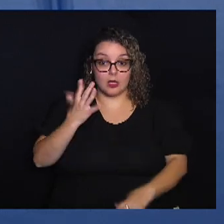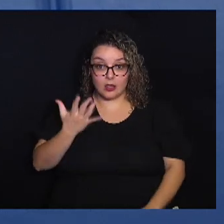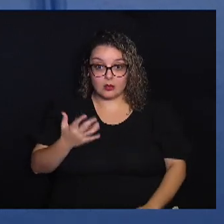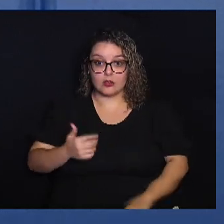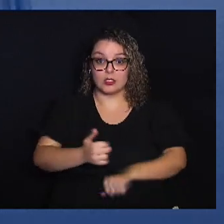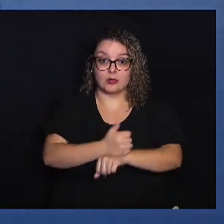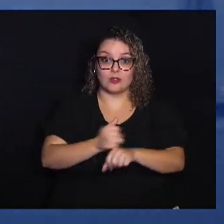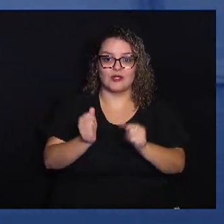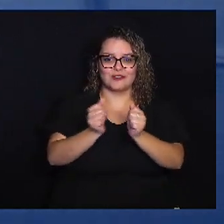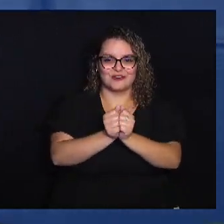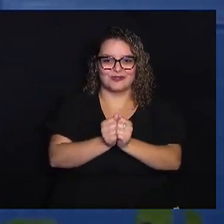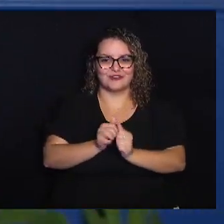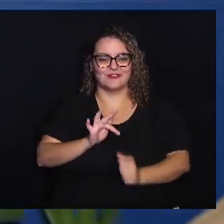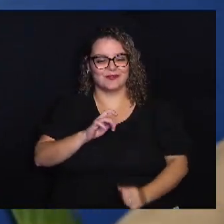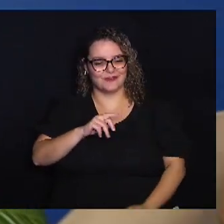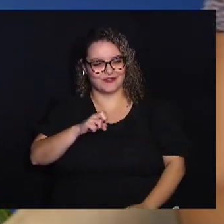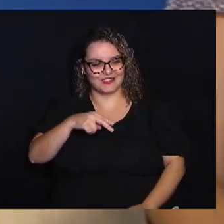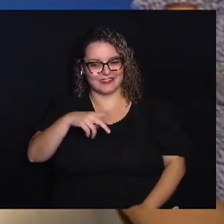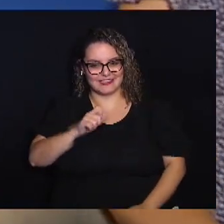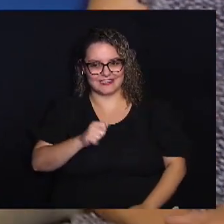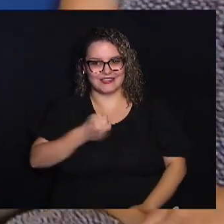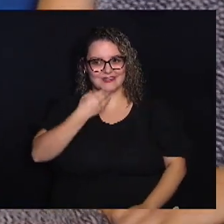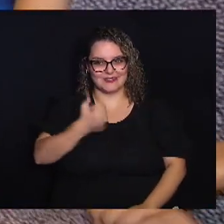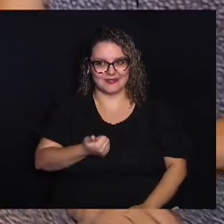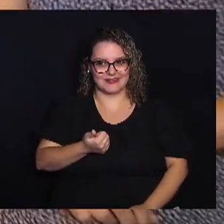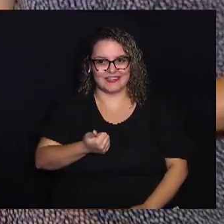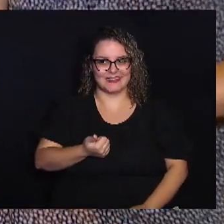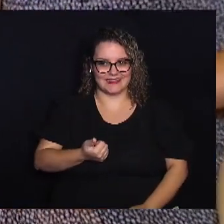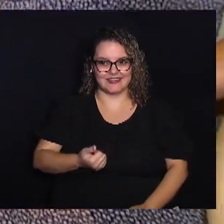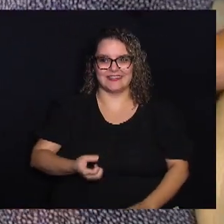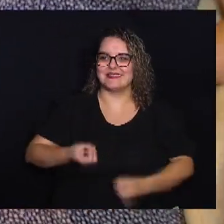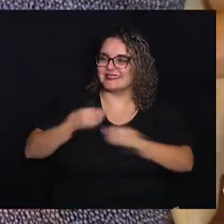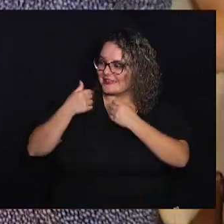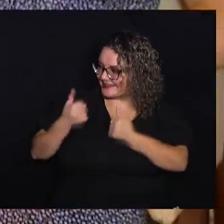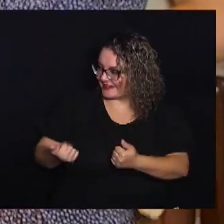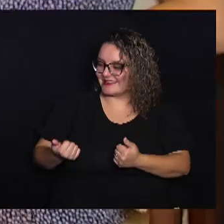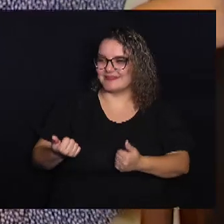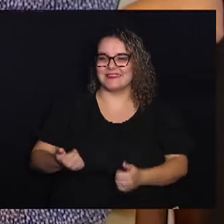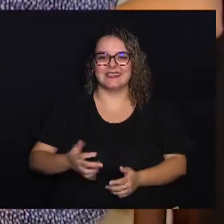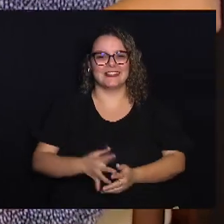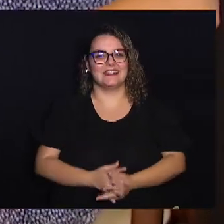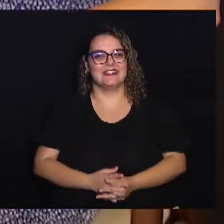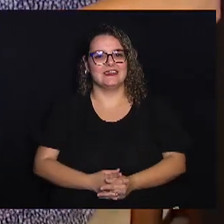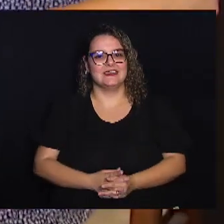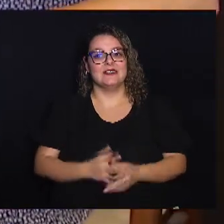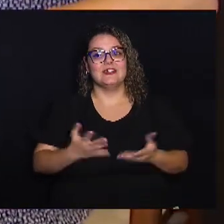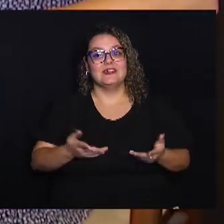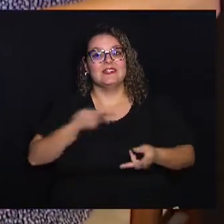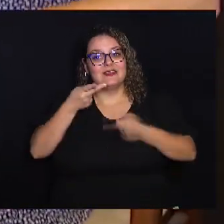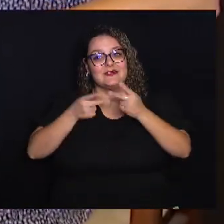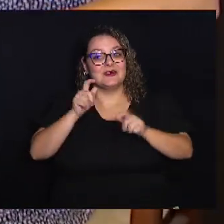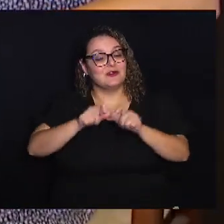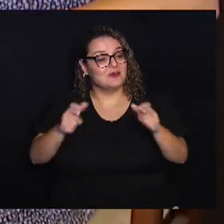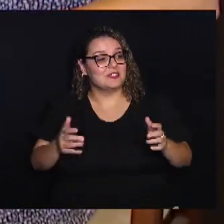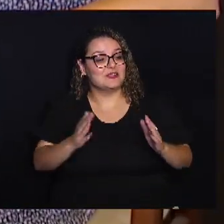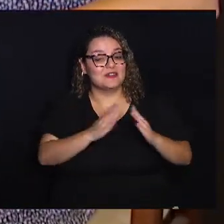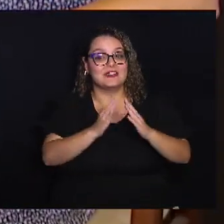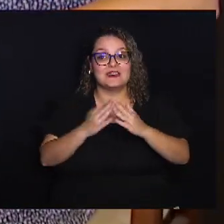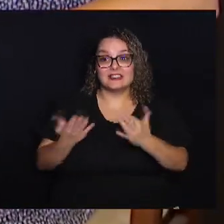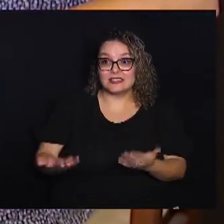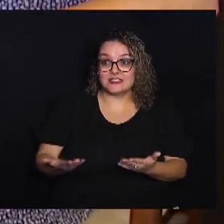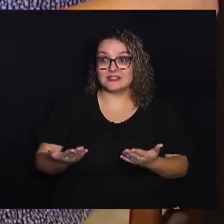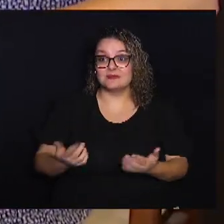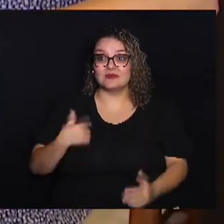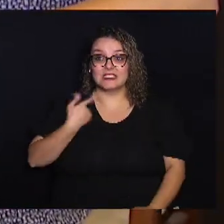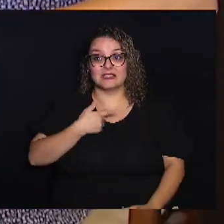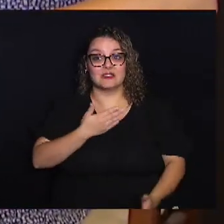profissão, estou aqui com a Fernanda. Tudo bem, Fernanda? Beleza? Tudo bem. Bom, conta para o pessoal que está em casa, então, para a